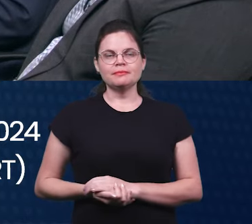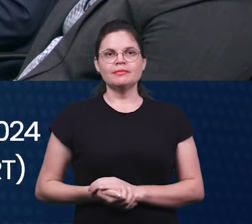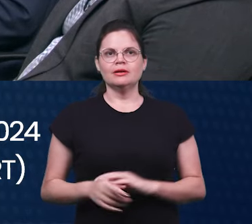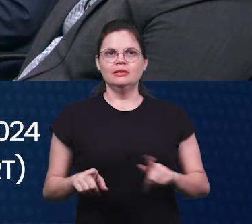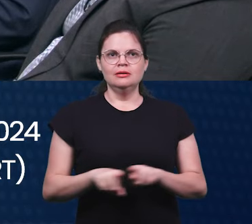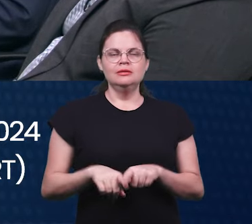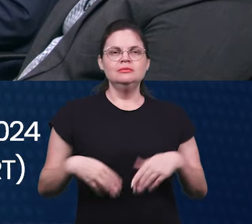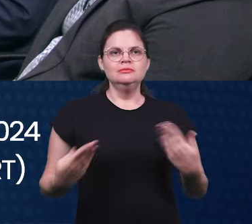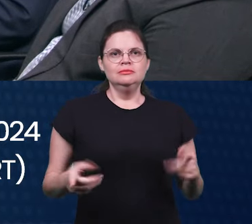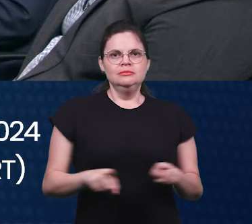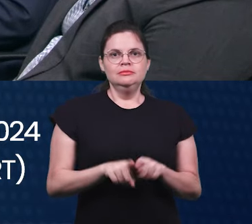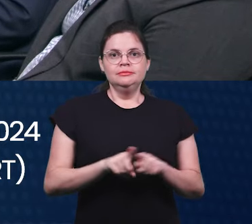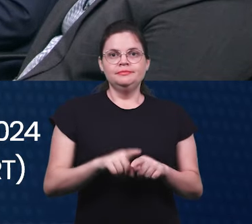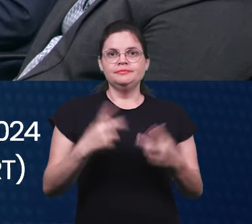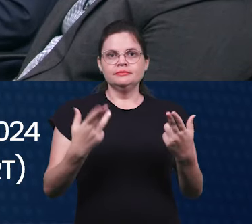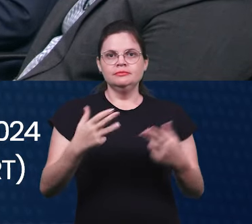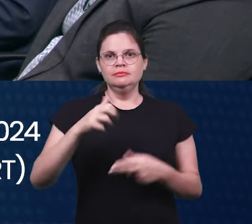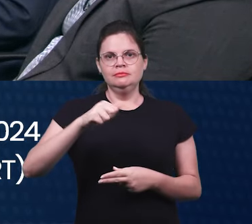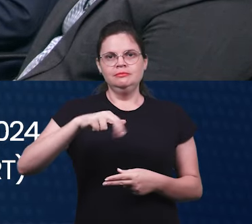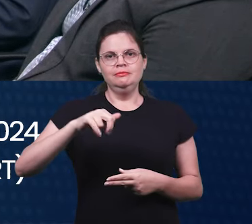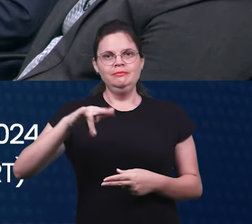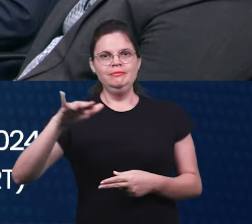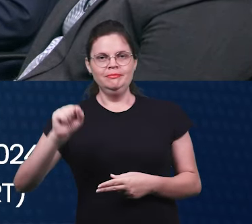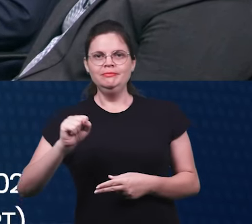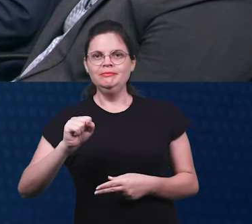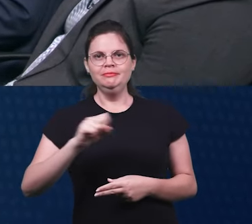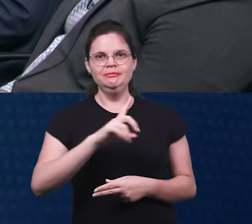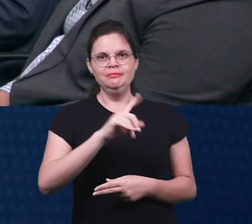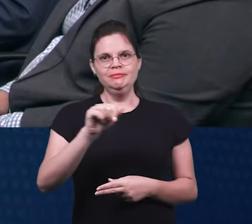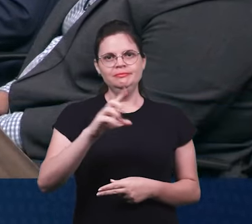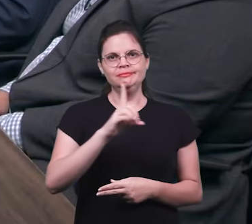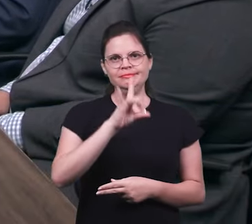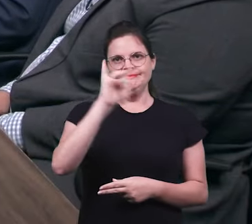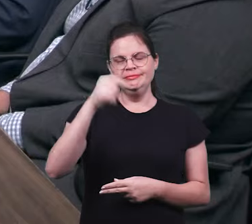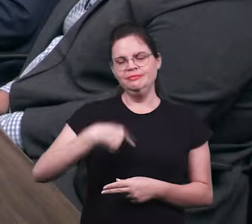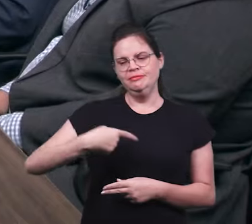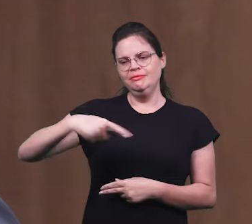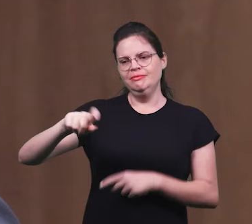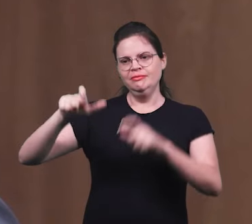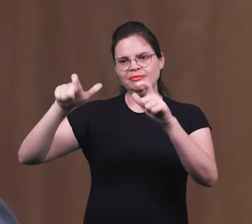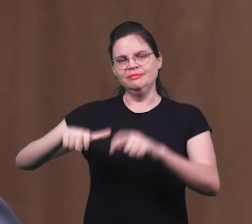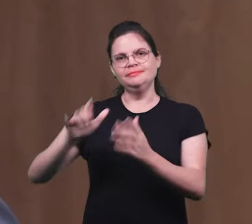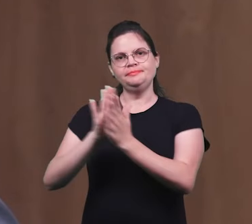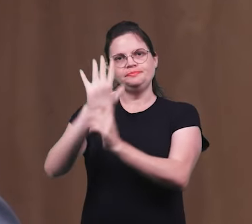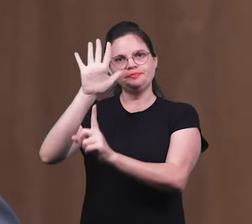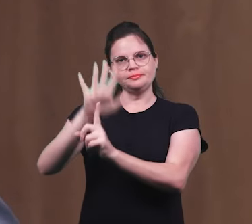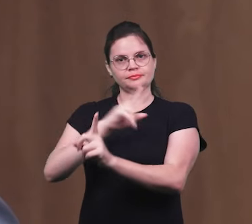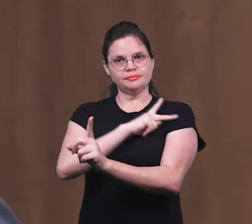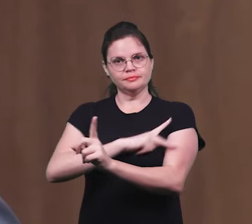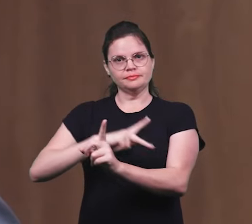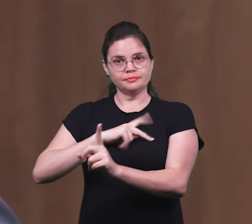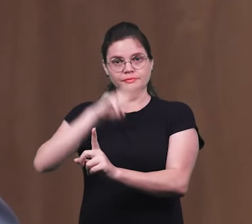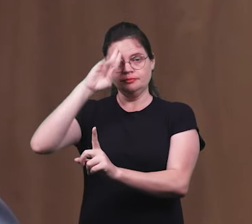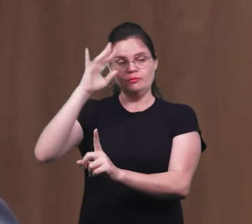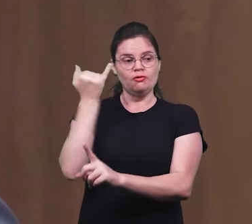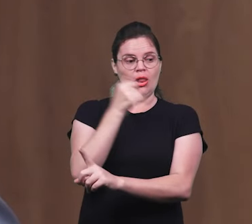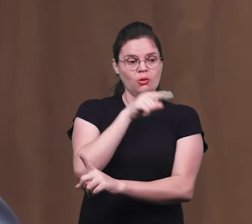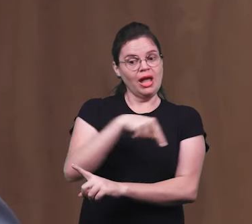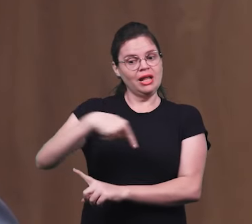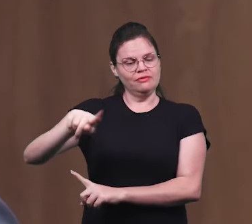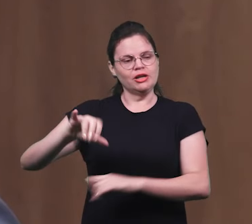uma profecia, ele vai sofrer muito pelo meu nome, né? Vaso de honra, vai levar, vaso escolhido para levar o nome para